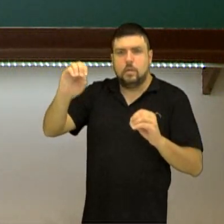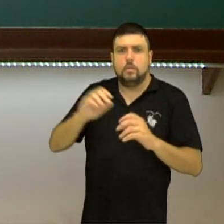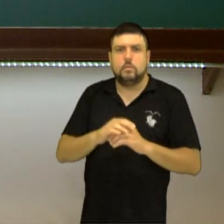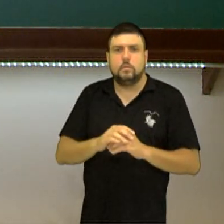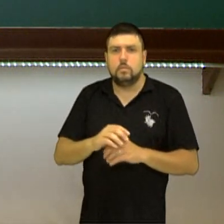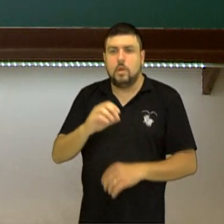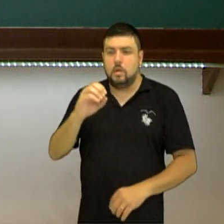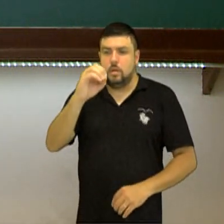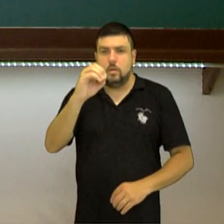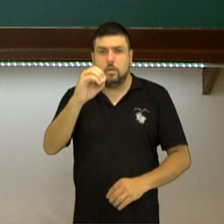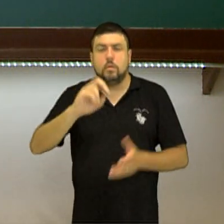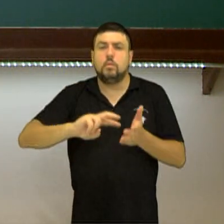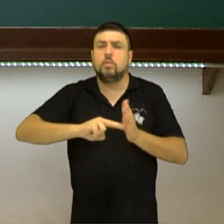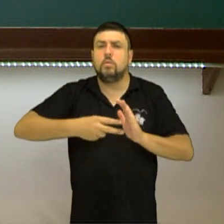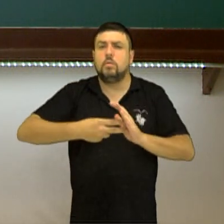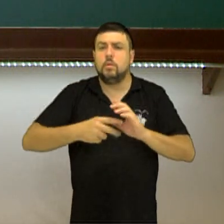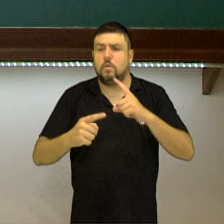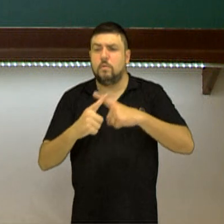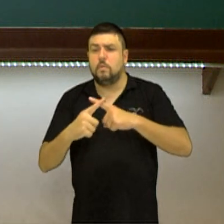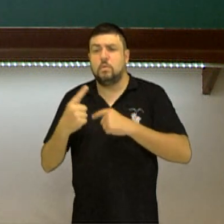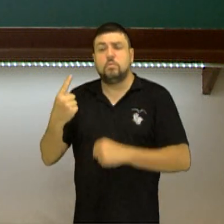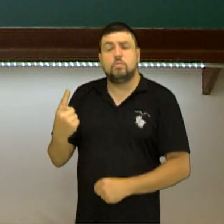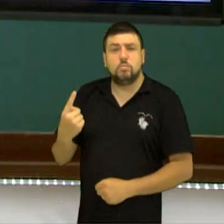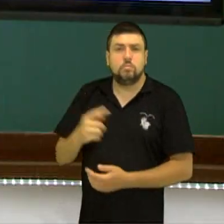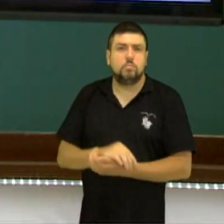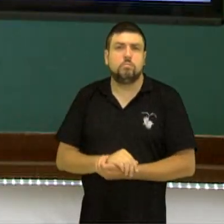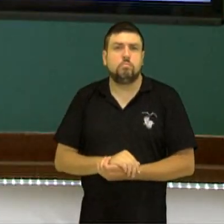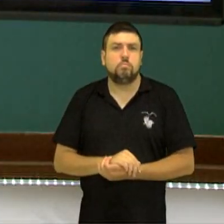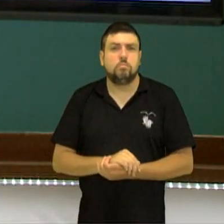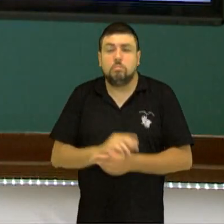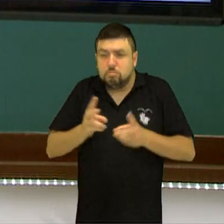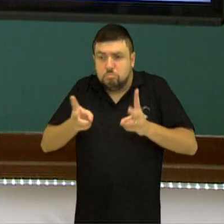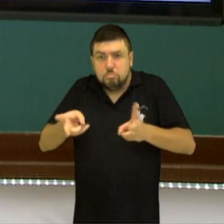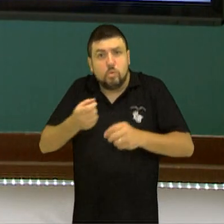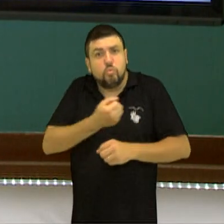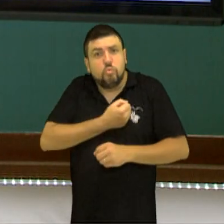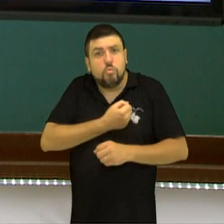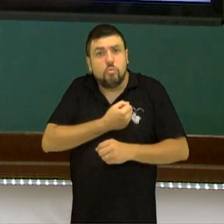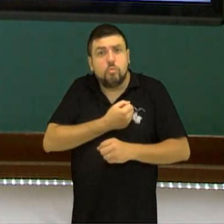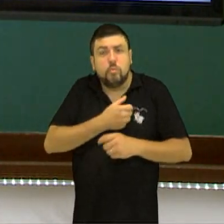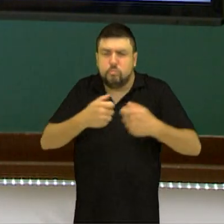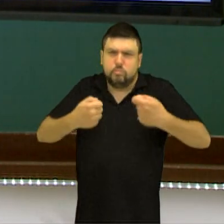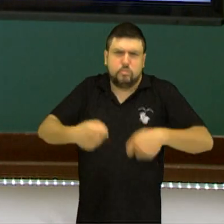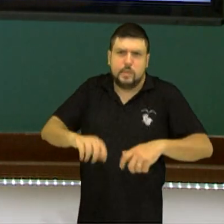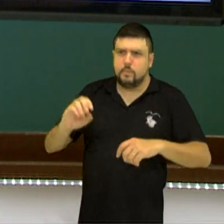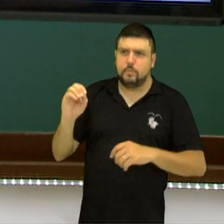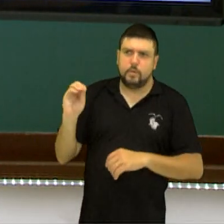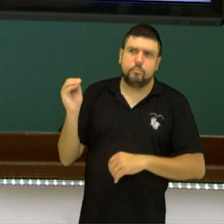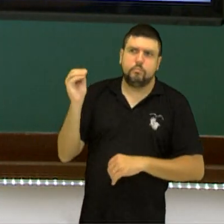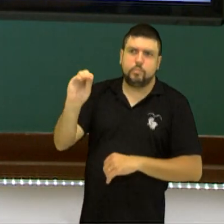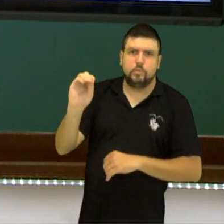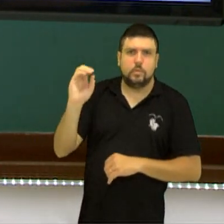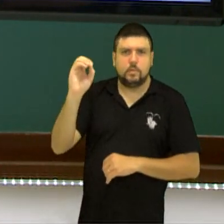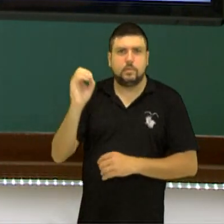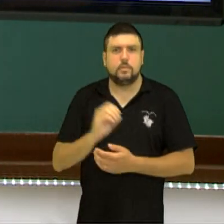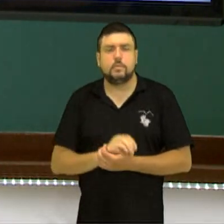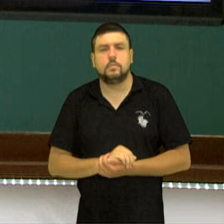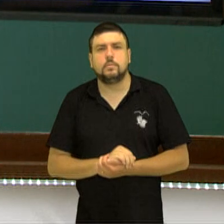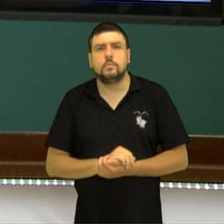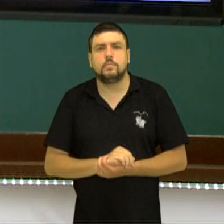O algarismo 2, então, está na classe 2, 10 elevado ao quadrado. Classe da centena, ok?